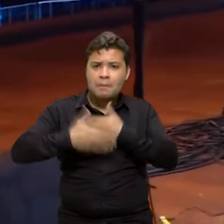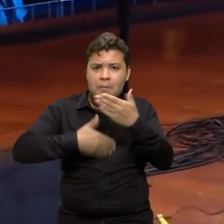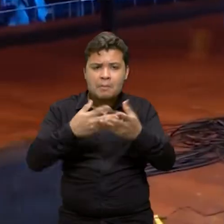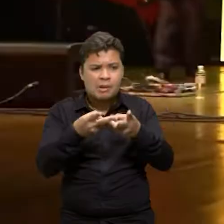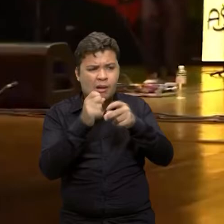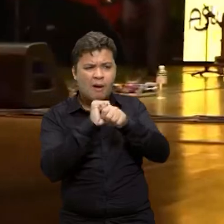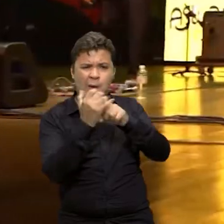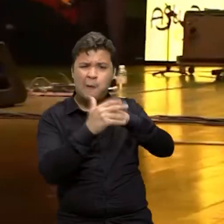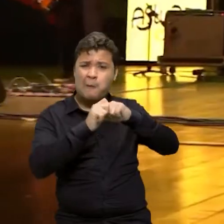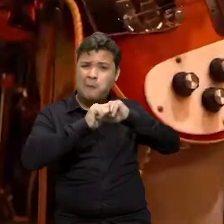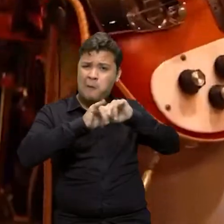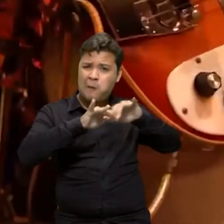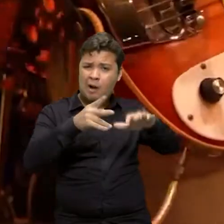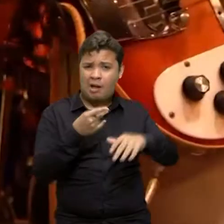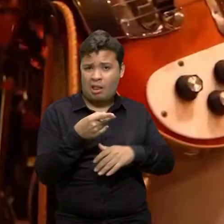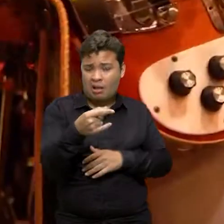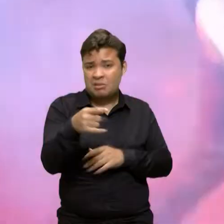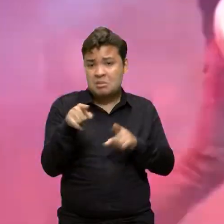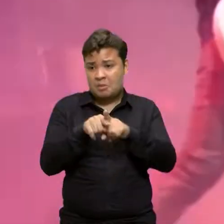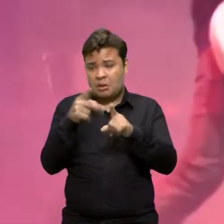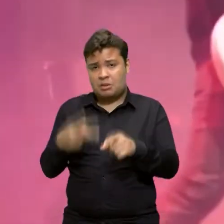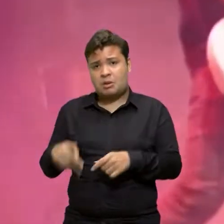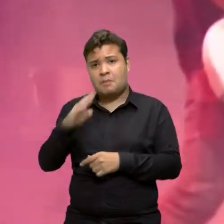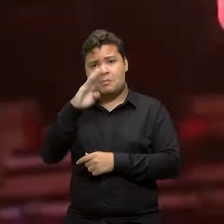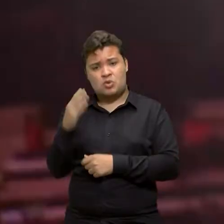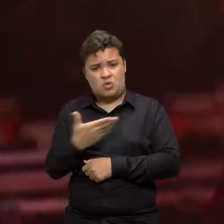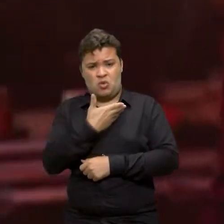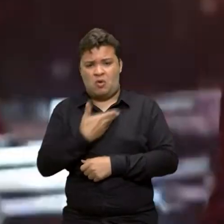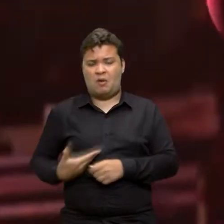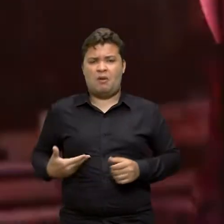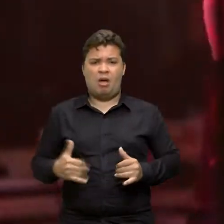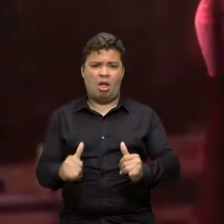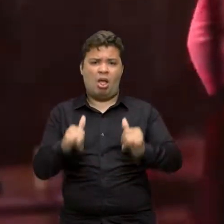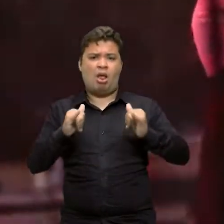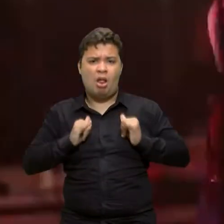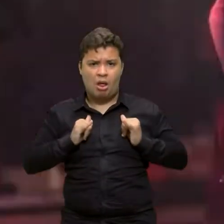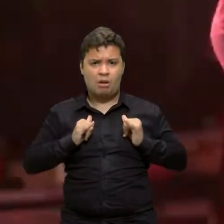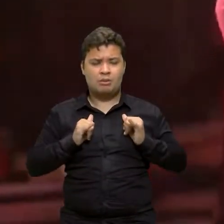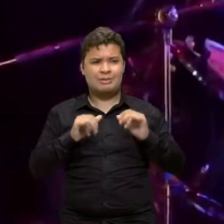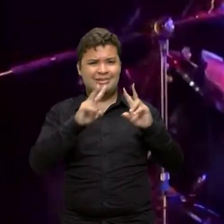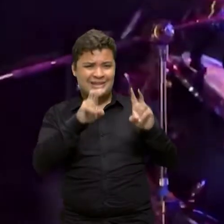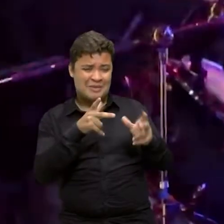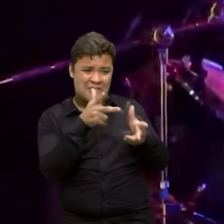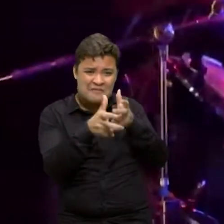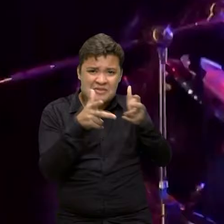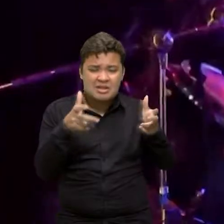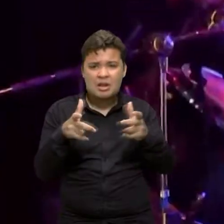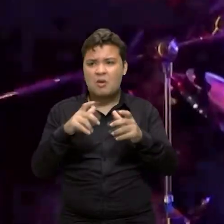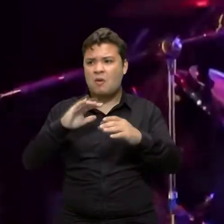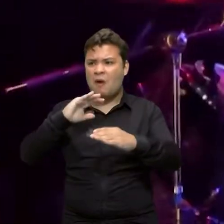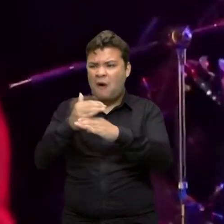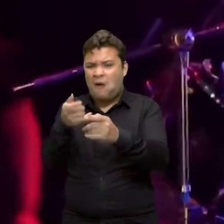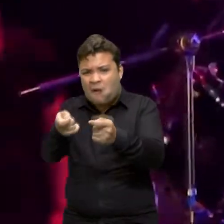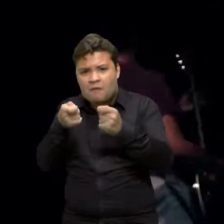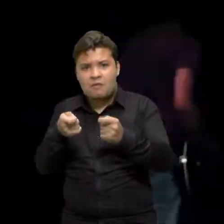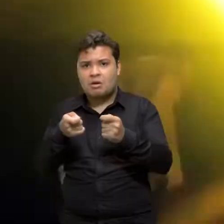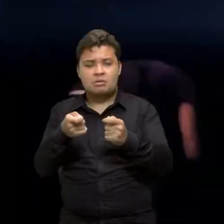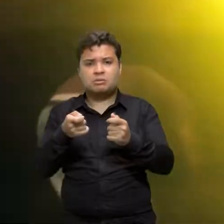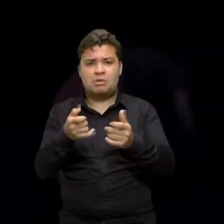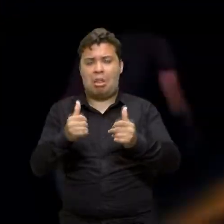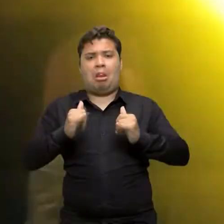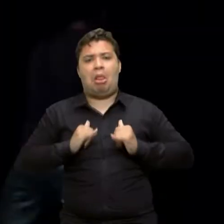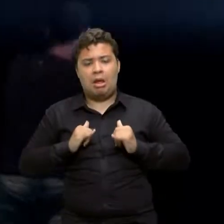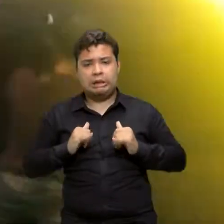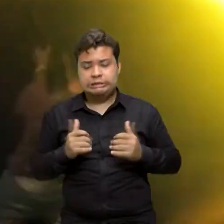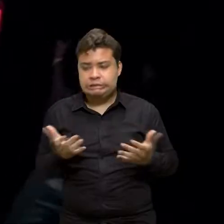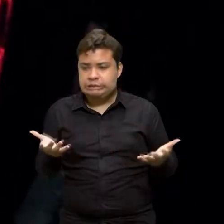se estendendo e principalmente o governo brasileiro não tomava atitudes a respeito de vacinação, nem de lockdown, a gente percebeu que